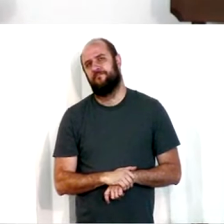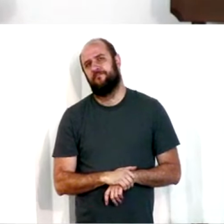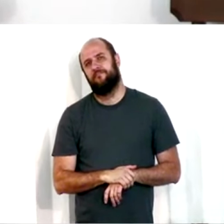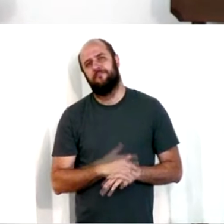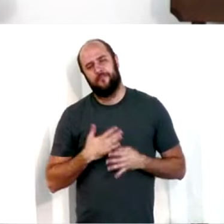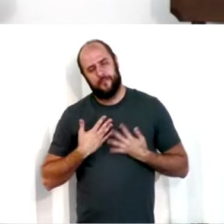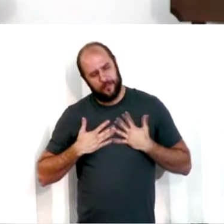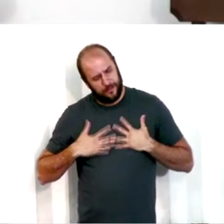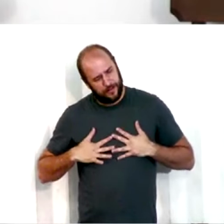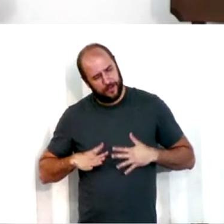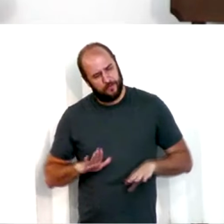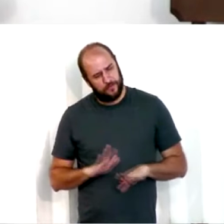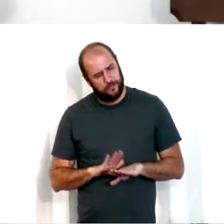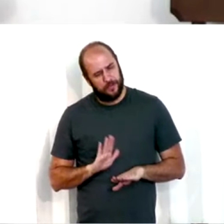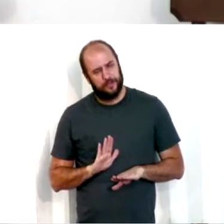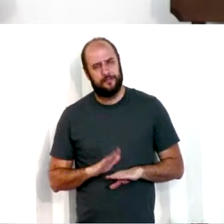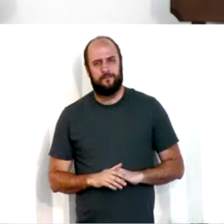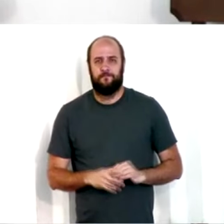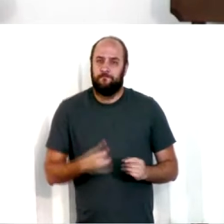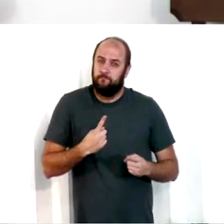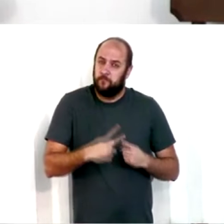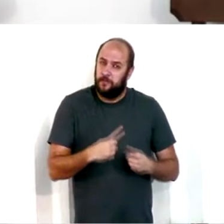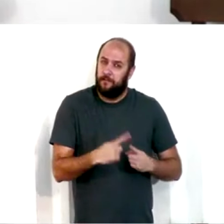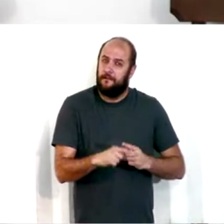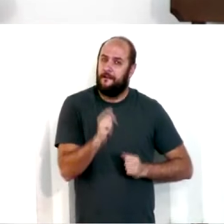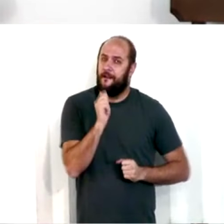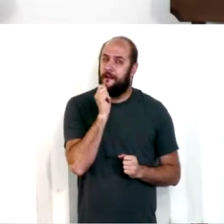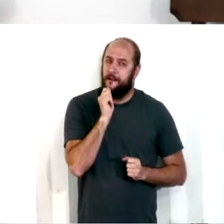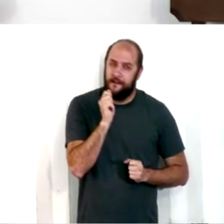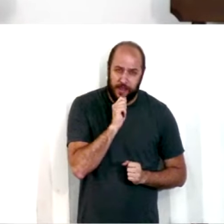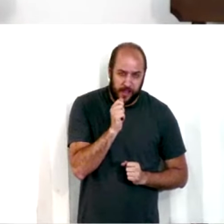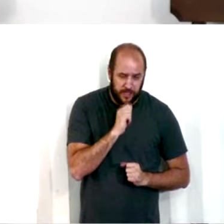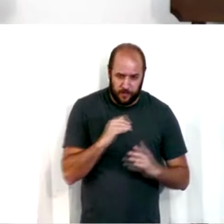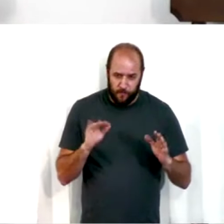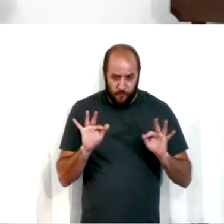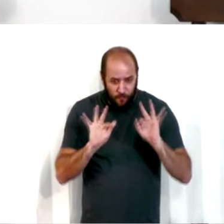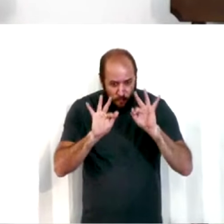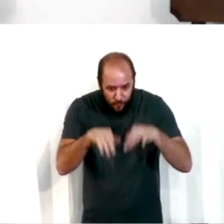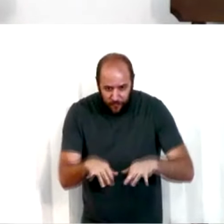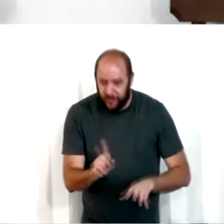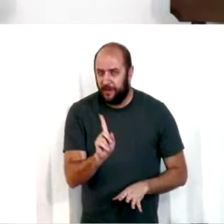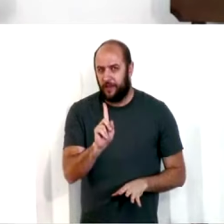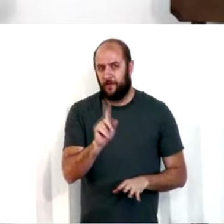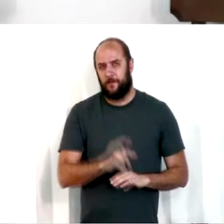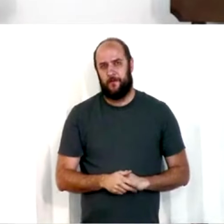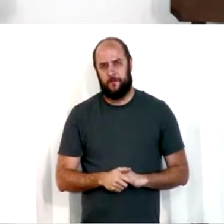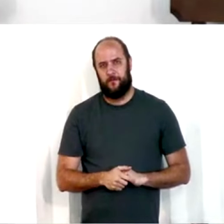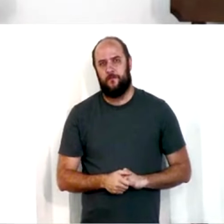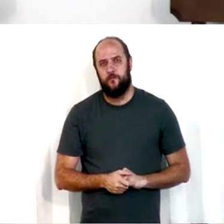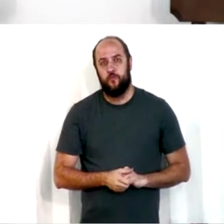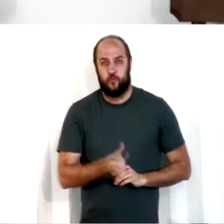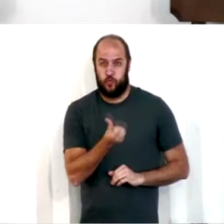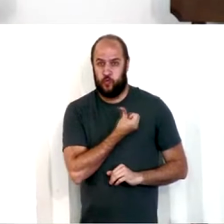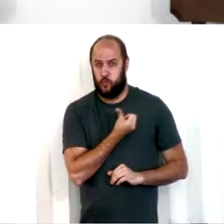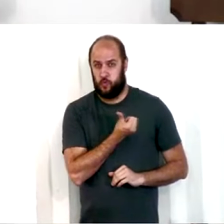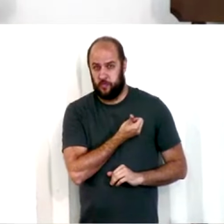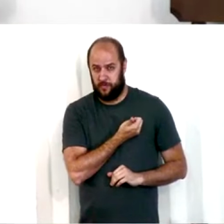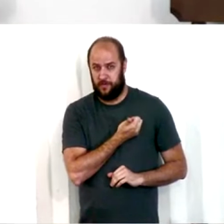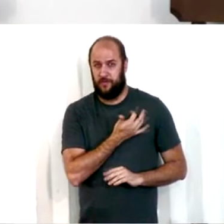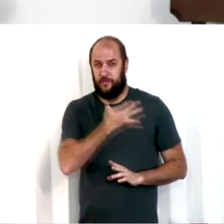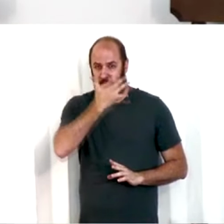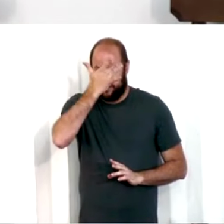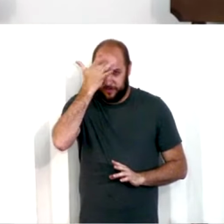Repousem mais um pouco, porque ainda não se completou o número dos seus